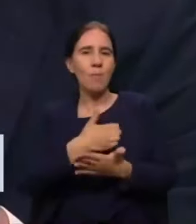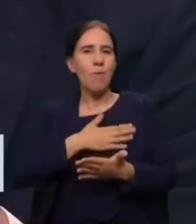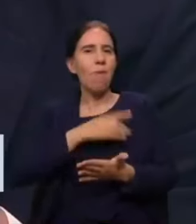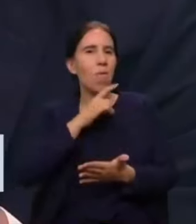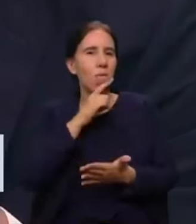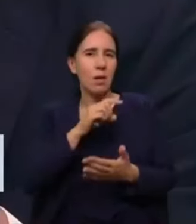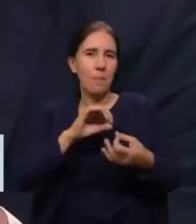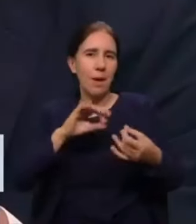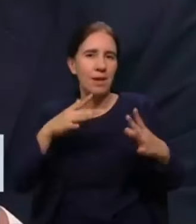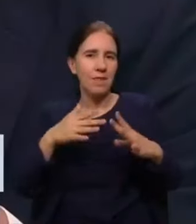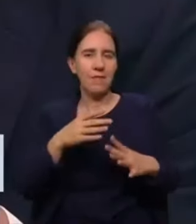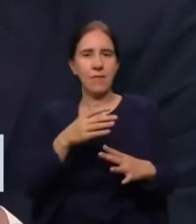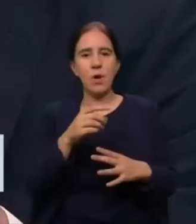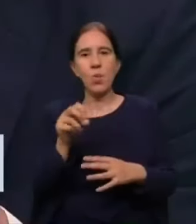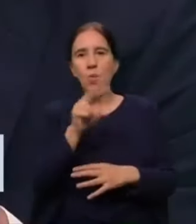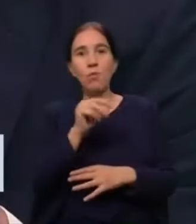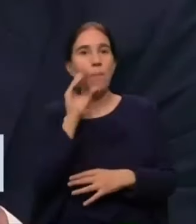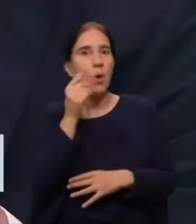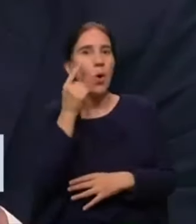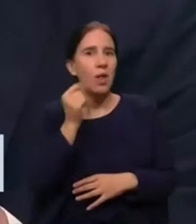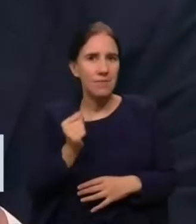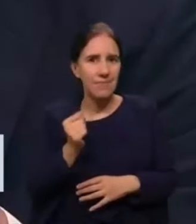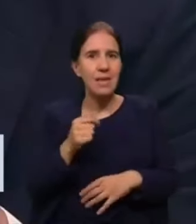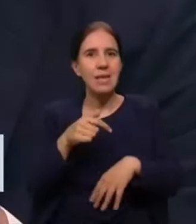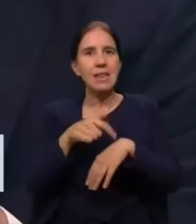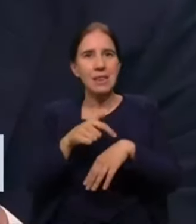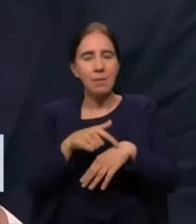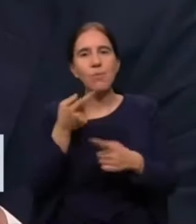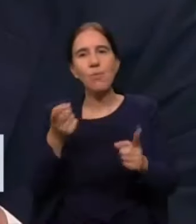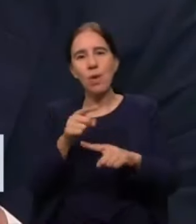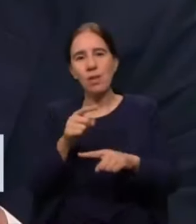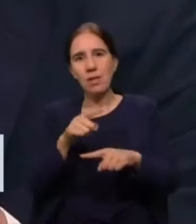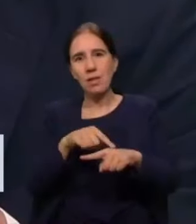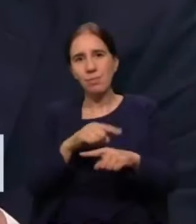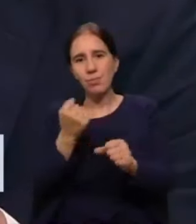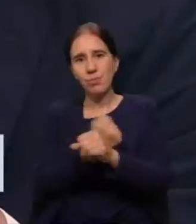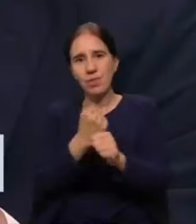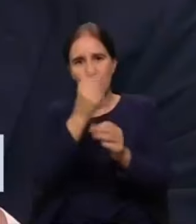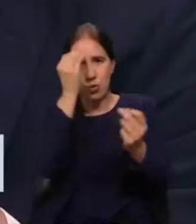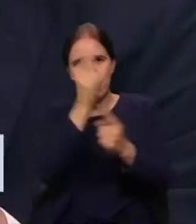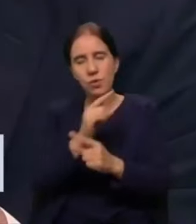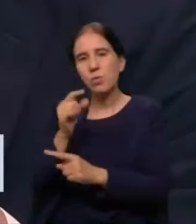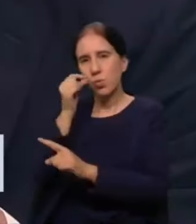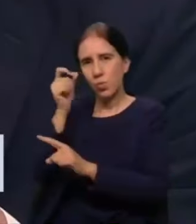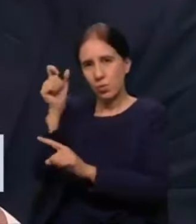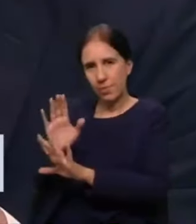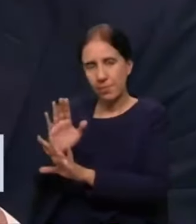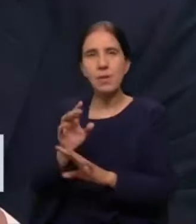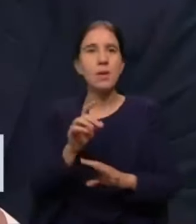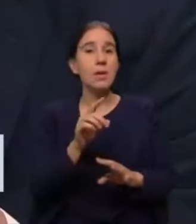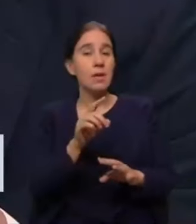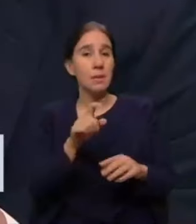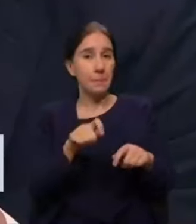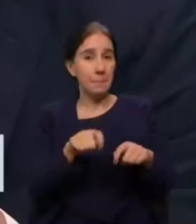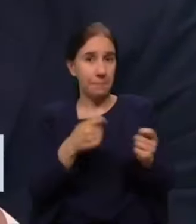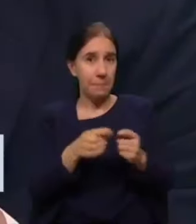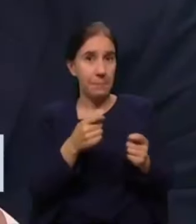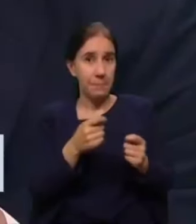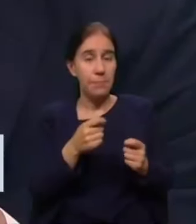BANIF, Novo Banco, olha, a reposição do tempo dos serviços dos professores, propostas do Partido Socialista, aos quais o PSD